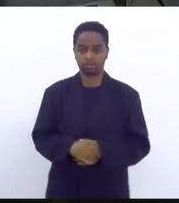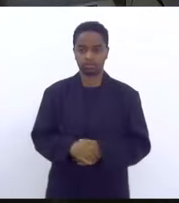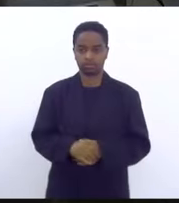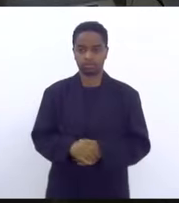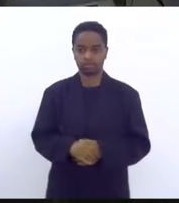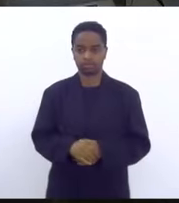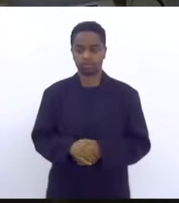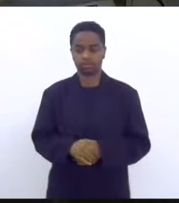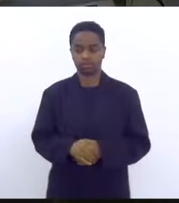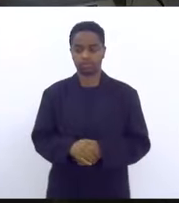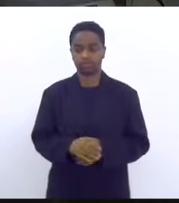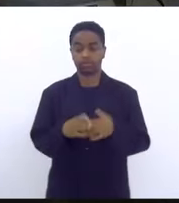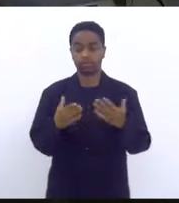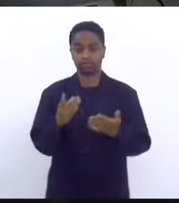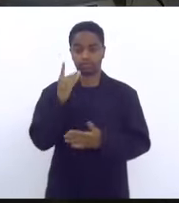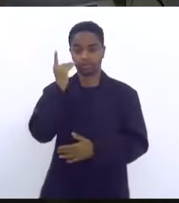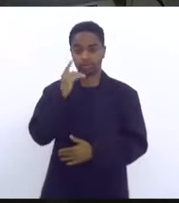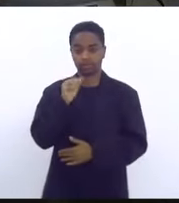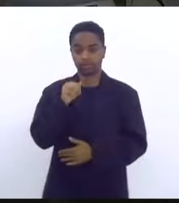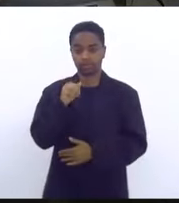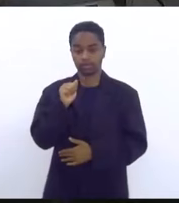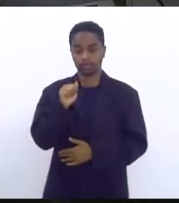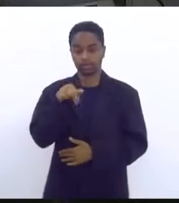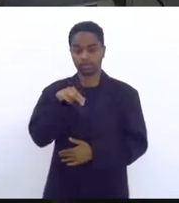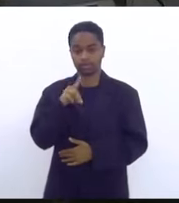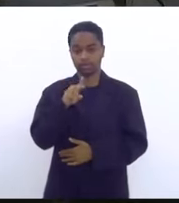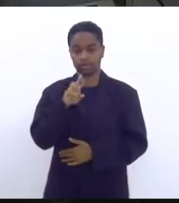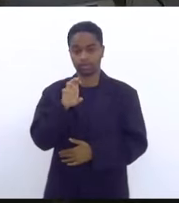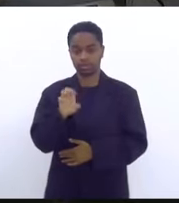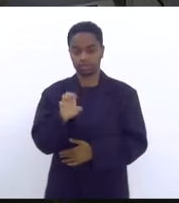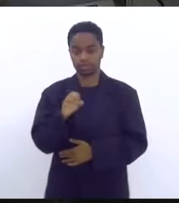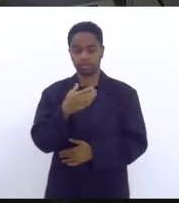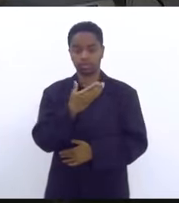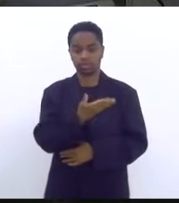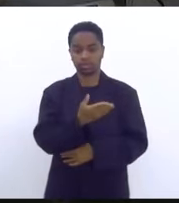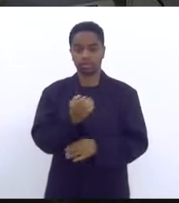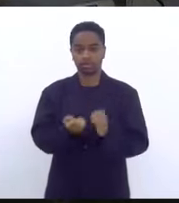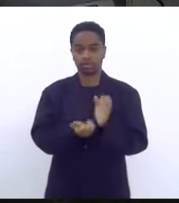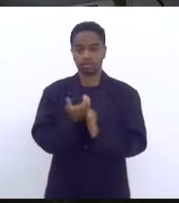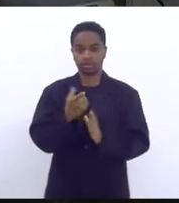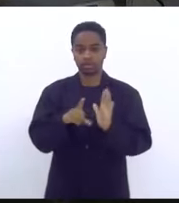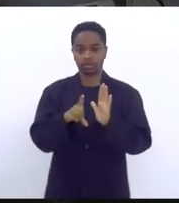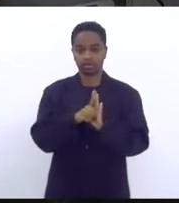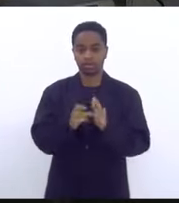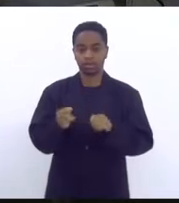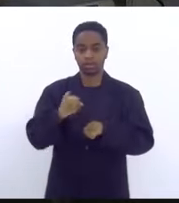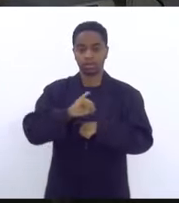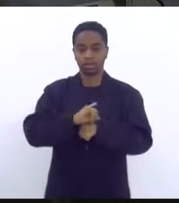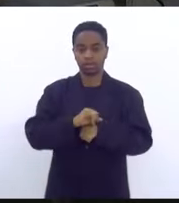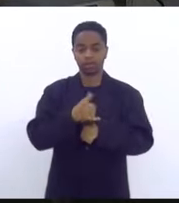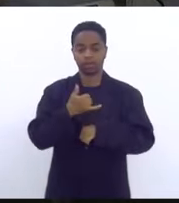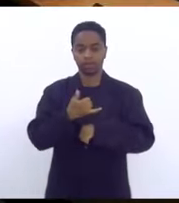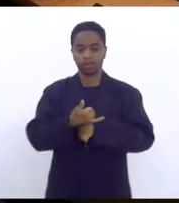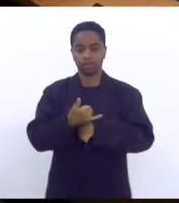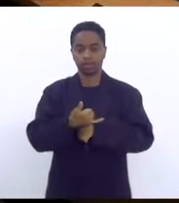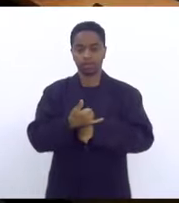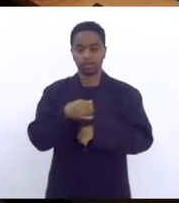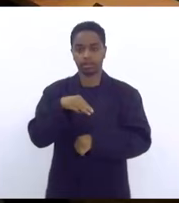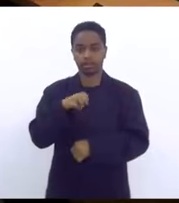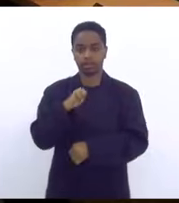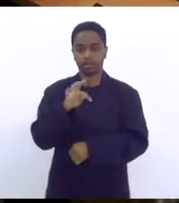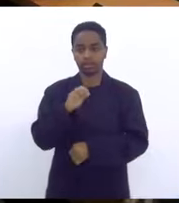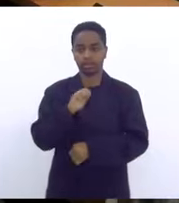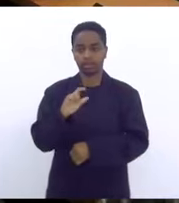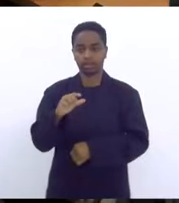Deputado André Correia, o autor da lei do polo metal mecânico, salvo de erro